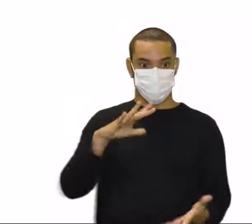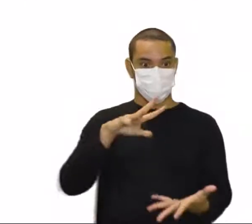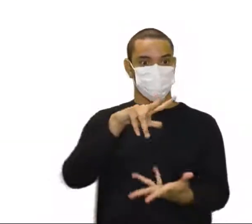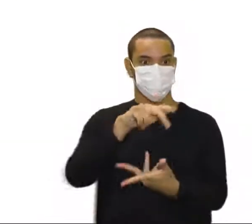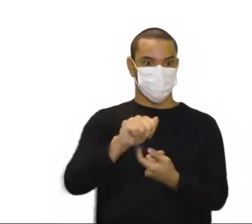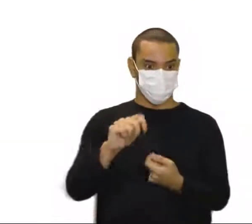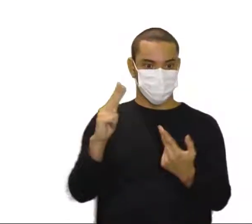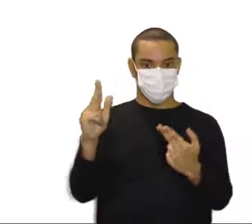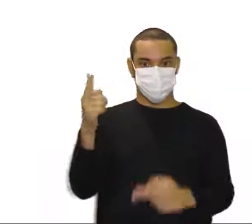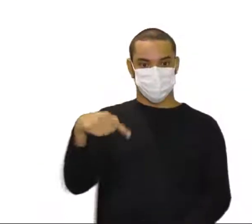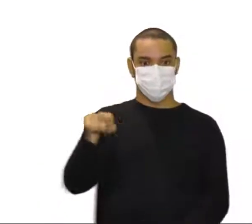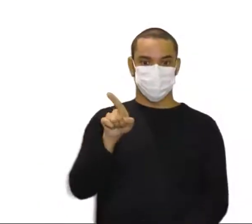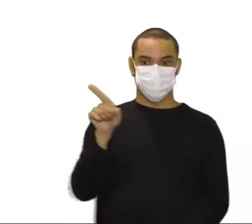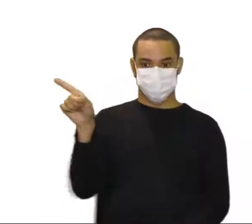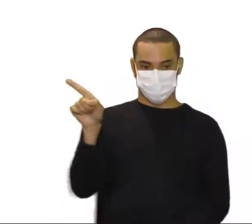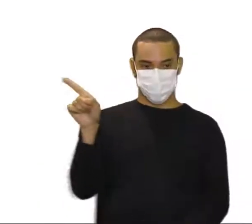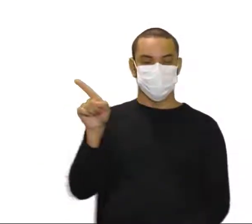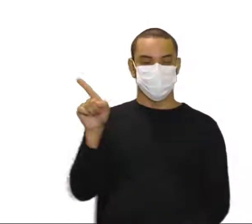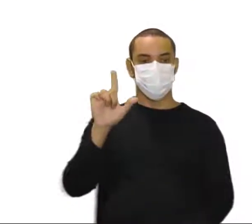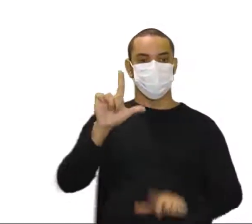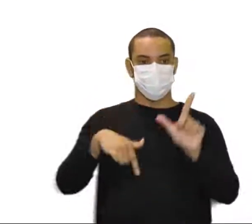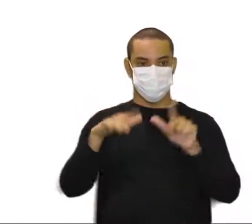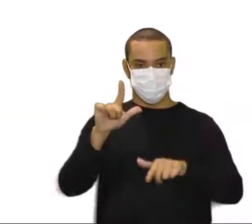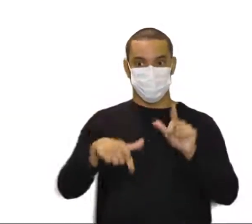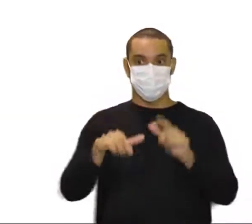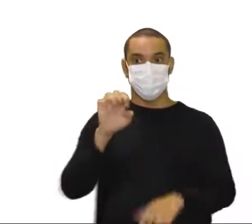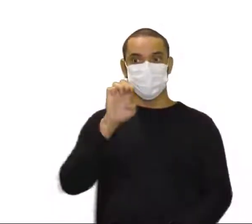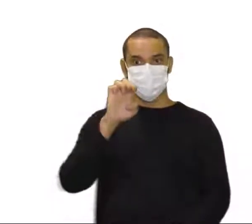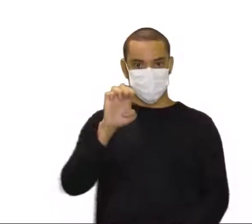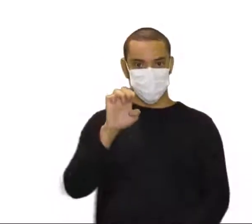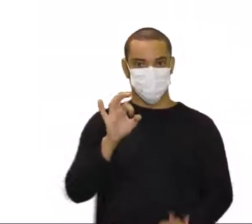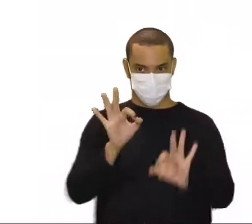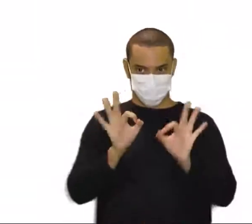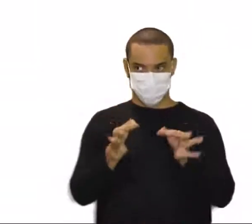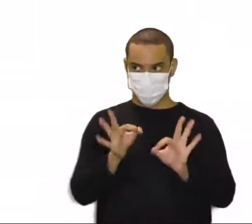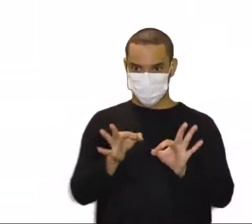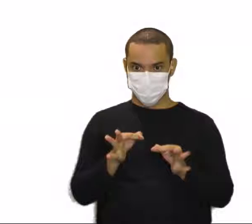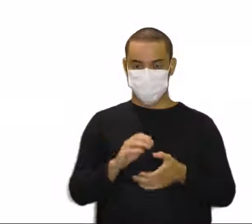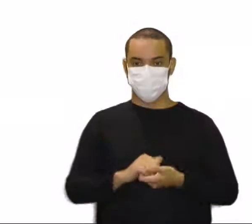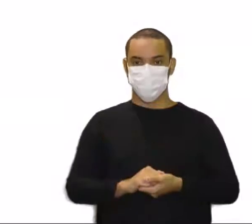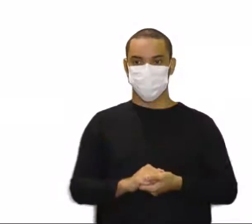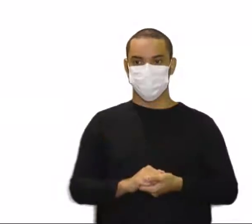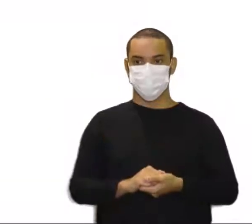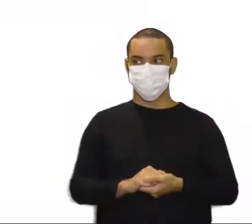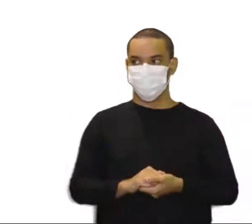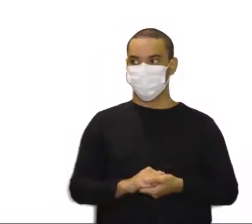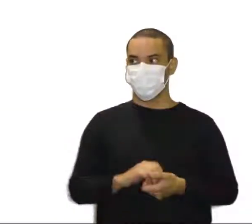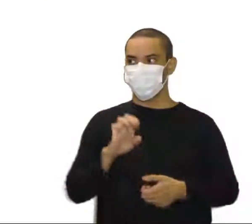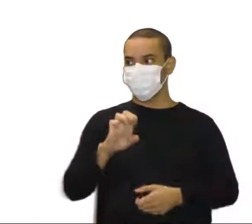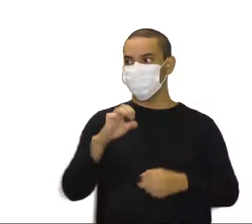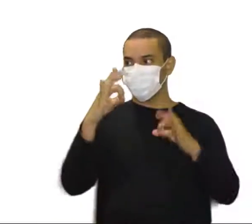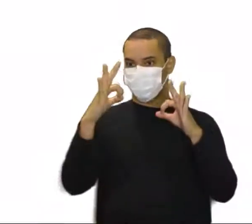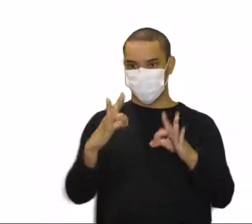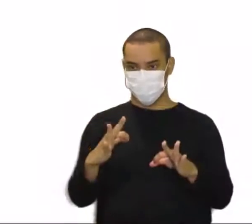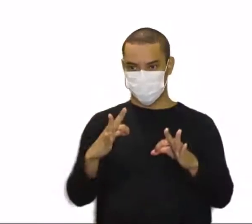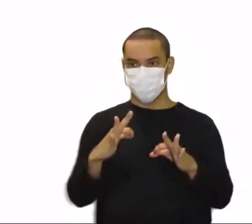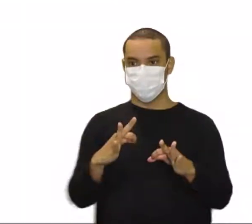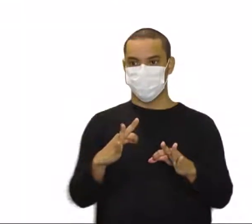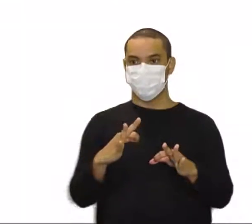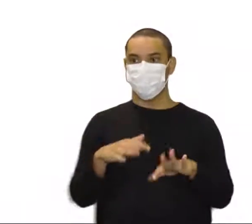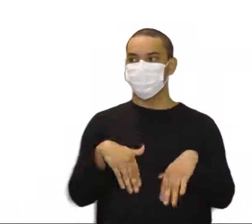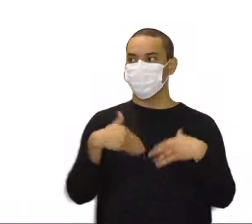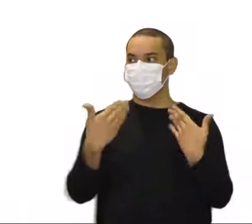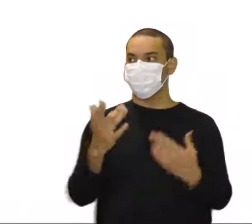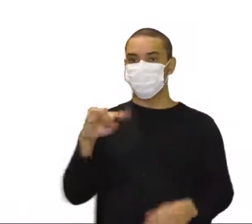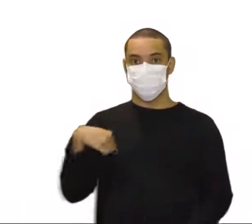como vocês estão vendo, nós vamos ficar aí com a letra E, tá, pessoal? E de exato, ok? E aqui nós